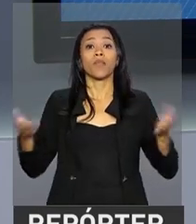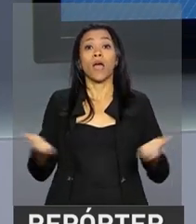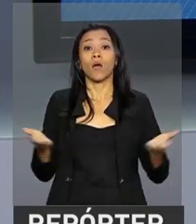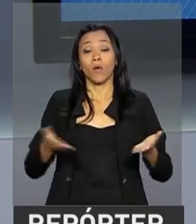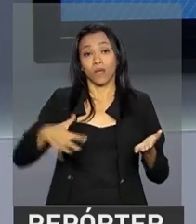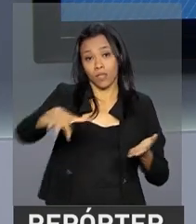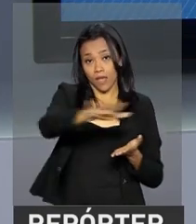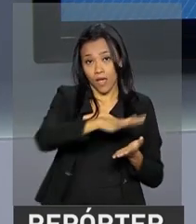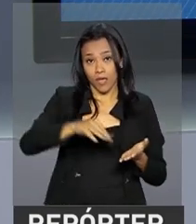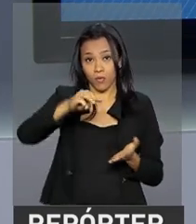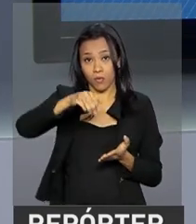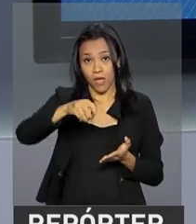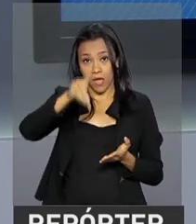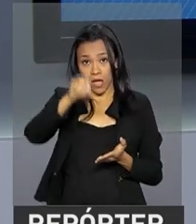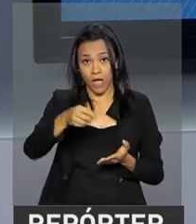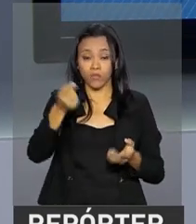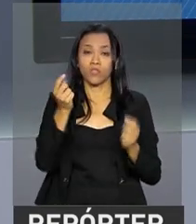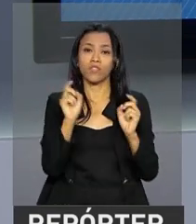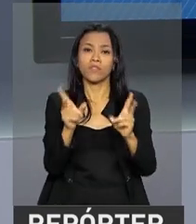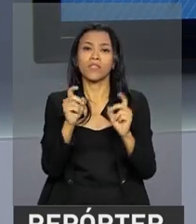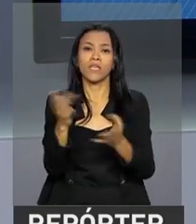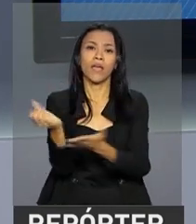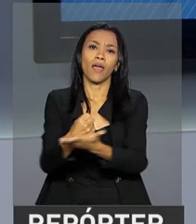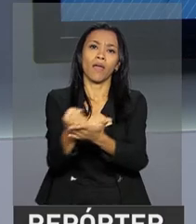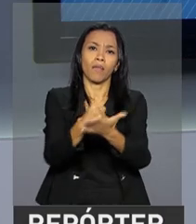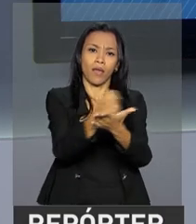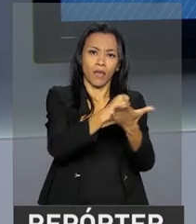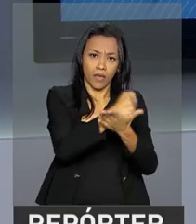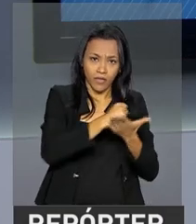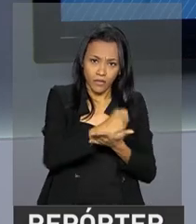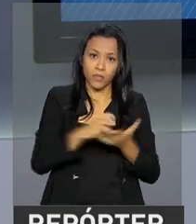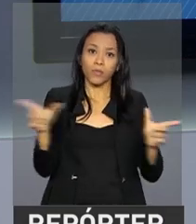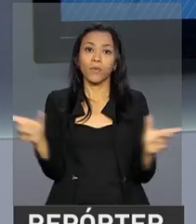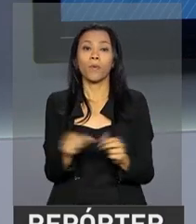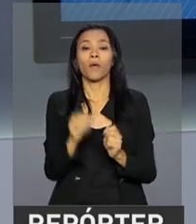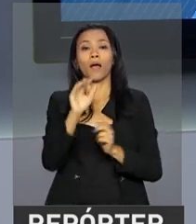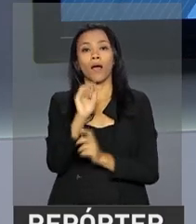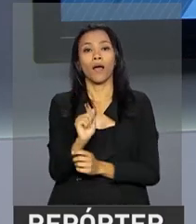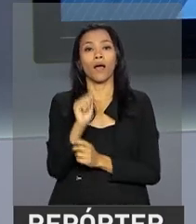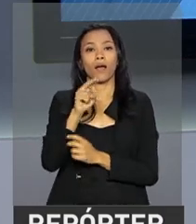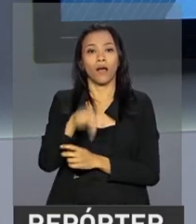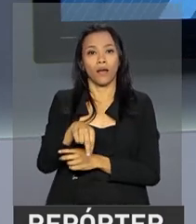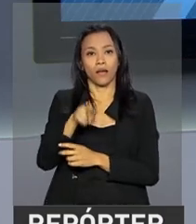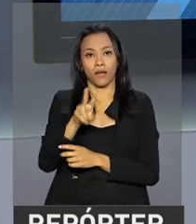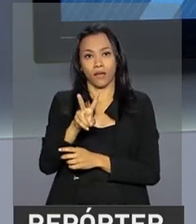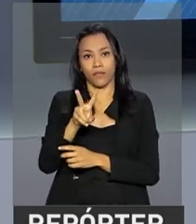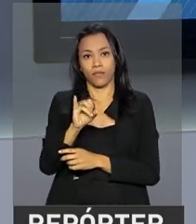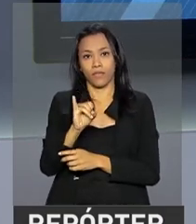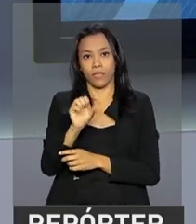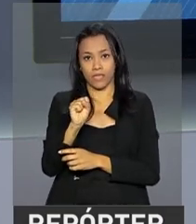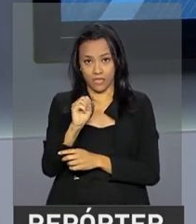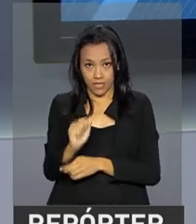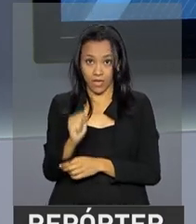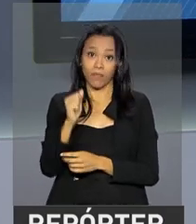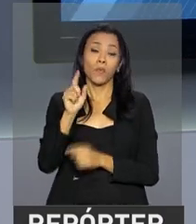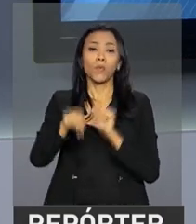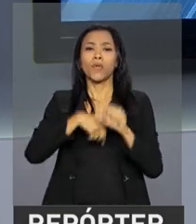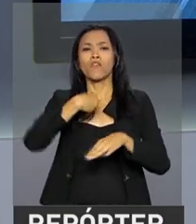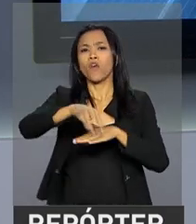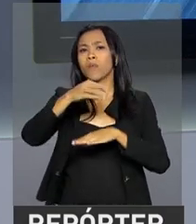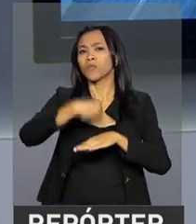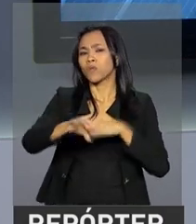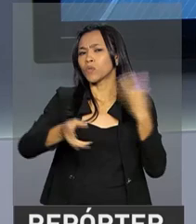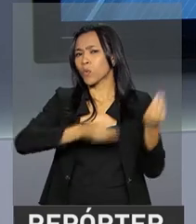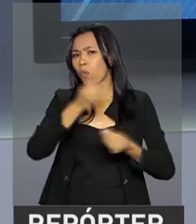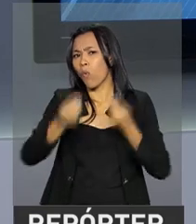foi publicado um documento pela anvisa agência nacional de vigilância lancei sanitária que traz informações por exemplo sobre o volume de